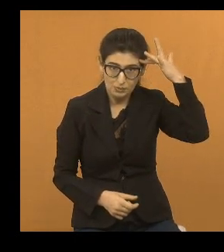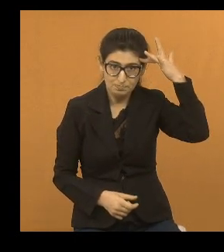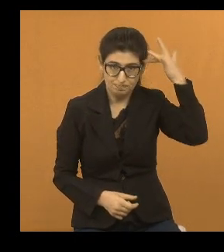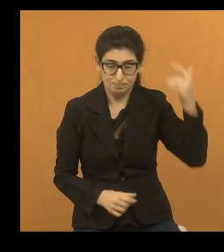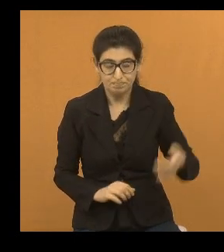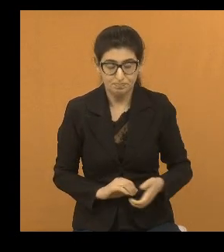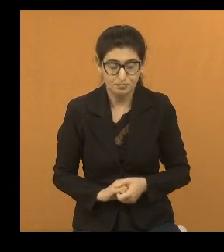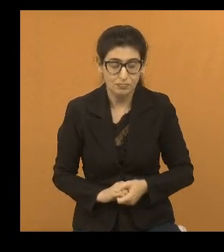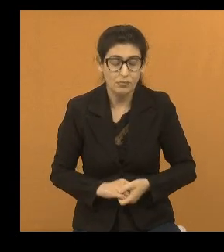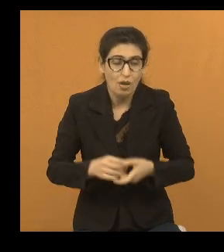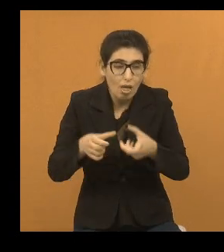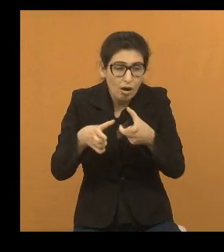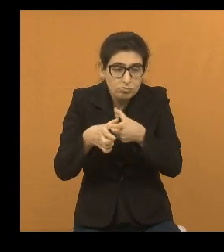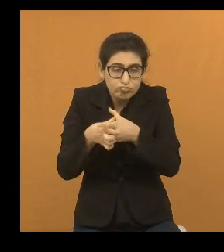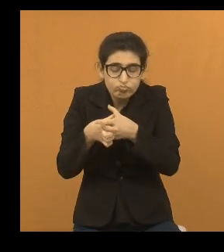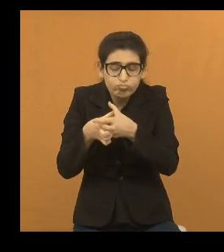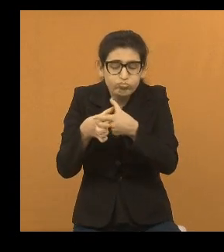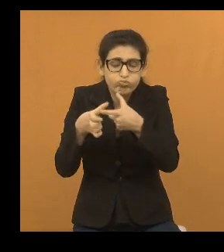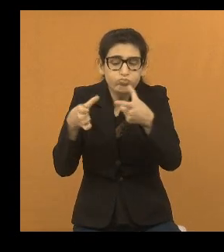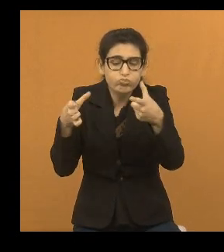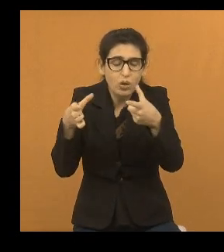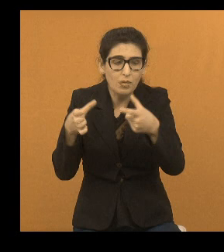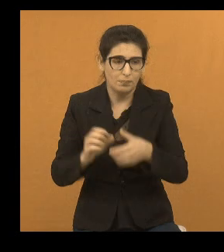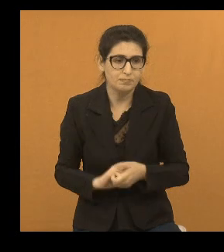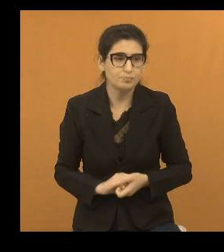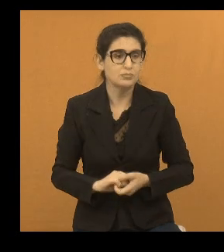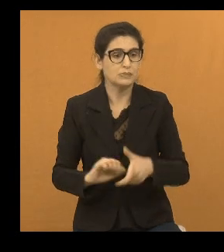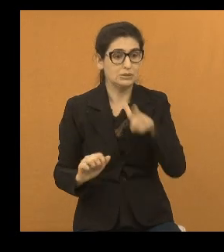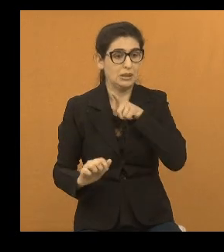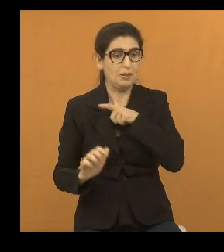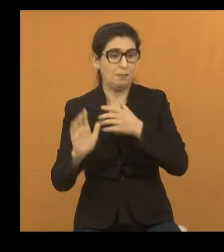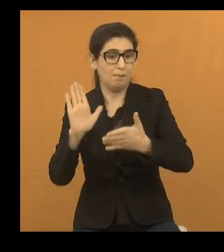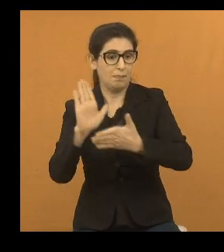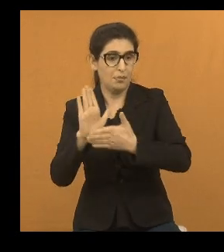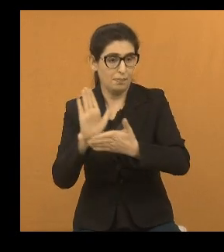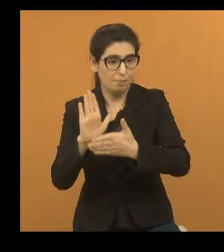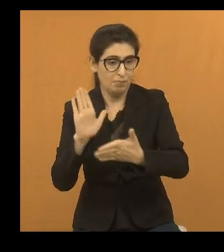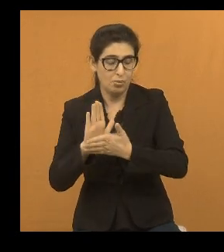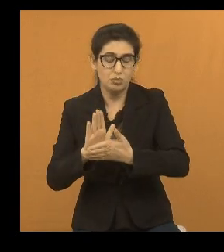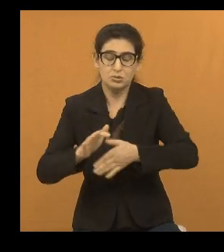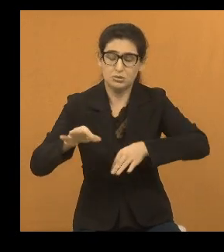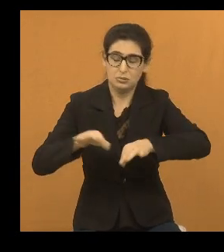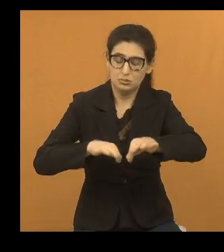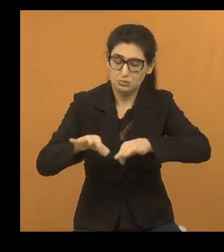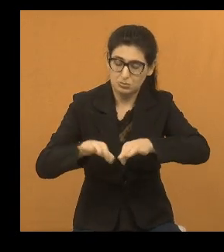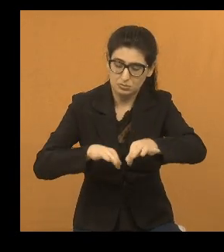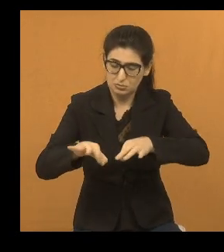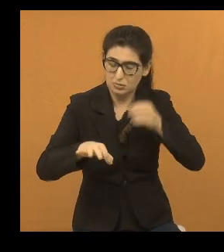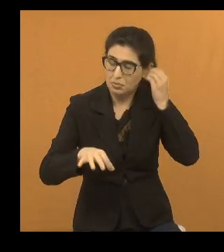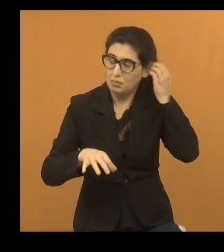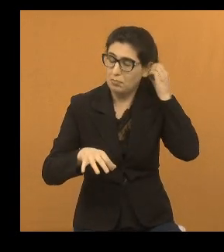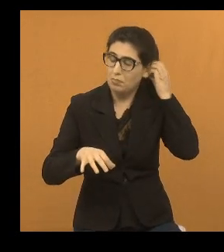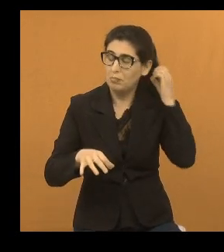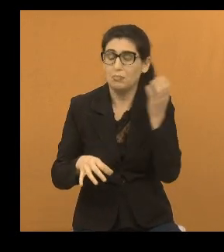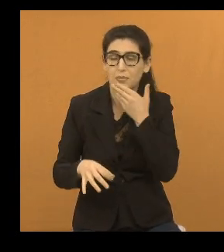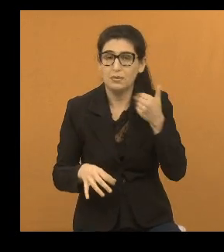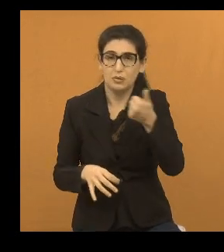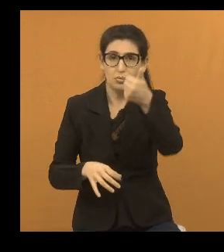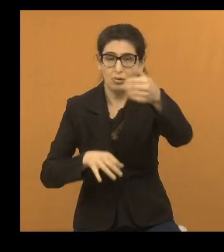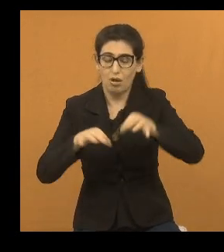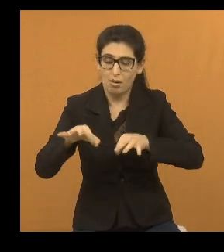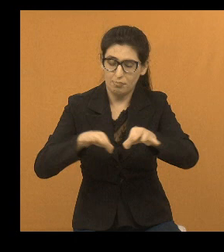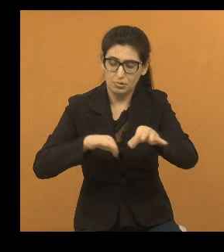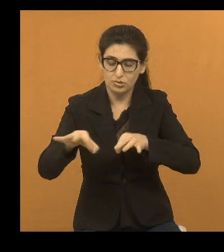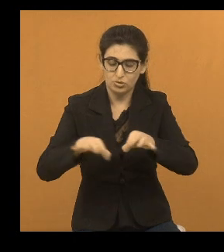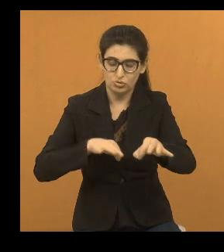planejamento. Nós temos uma proposta de revisão das unidades de planejamento, visando melhorar e planejar essa